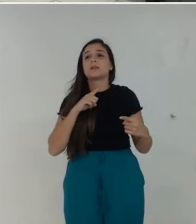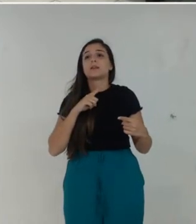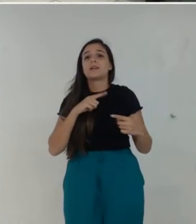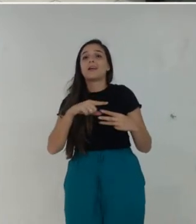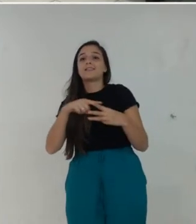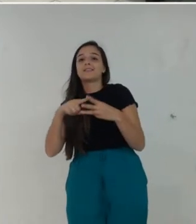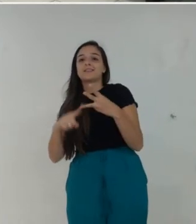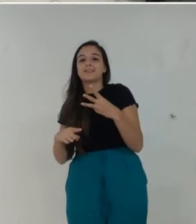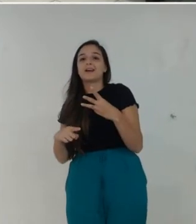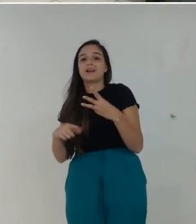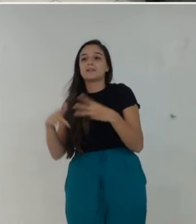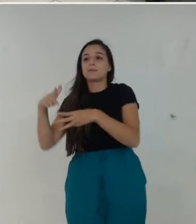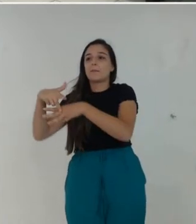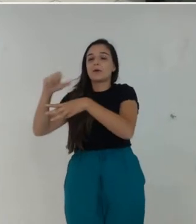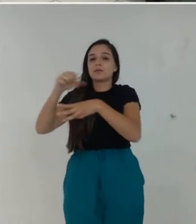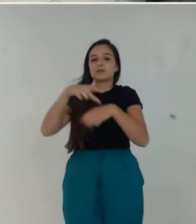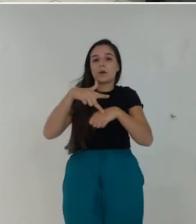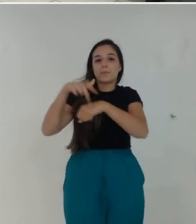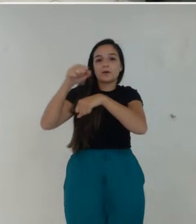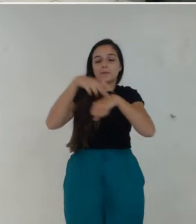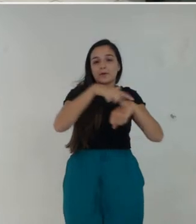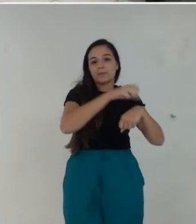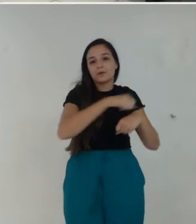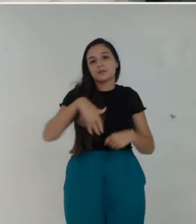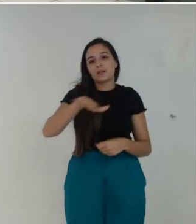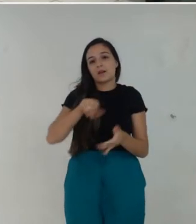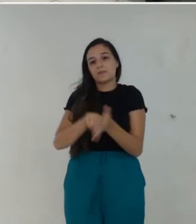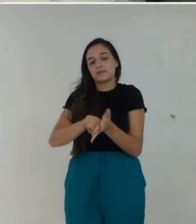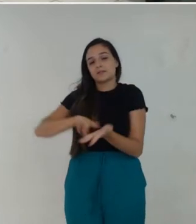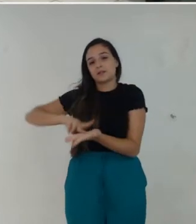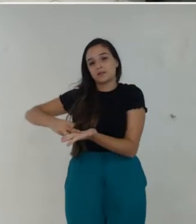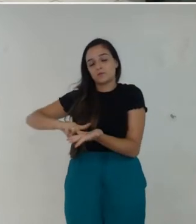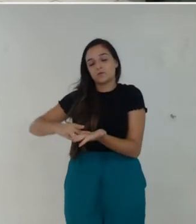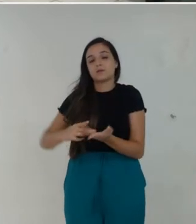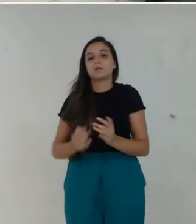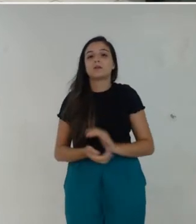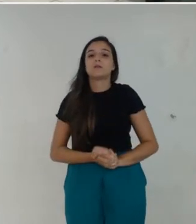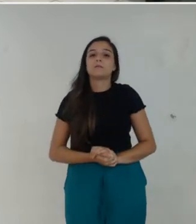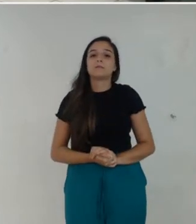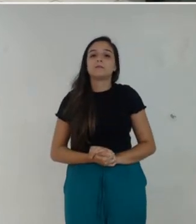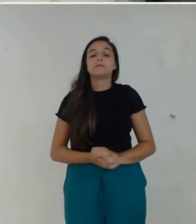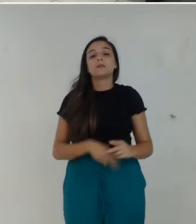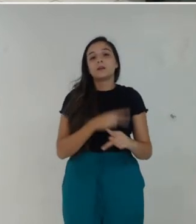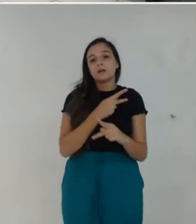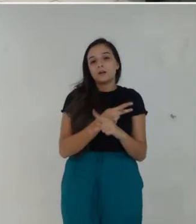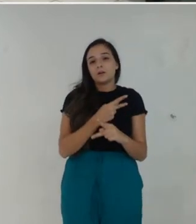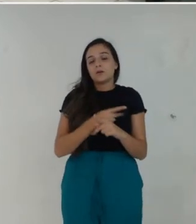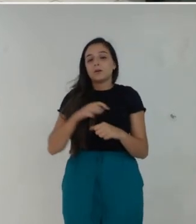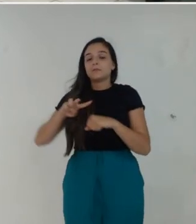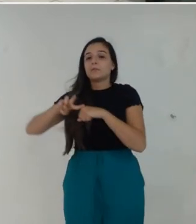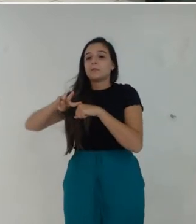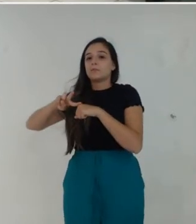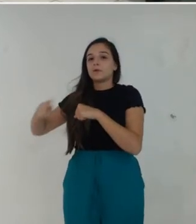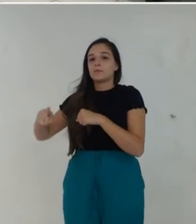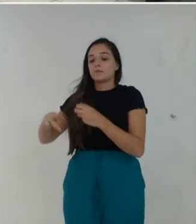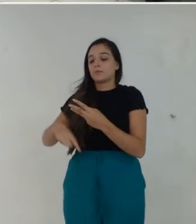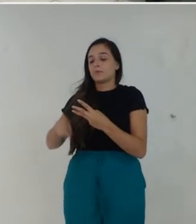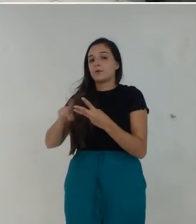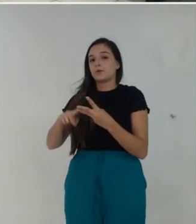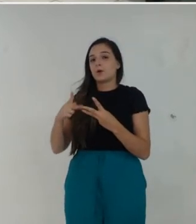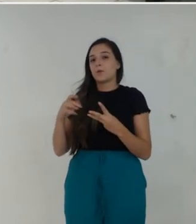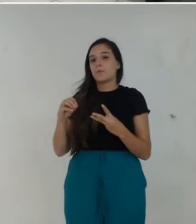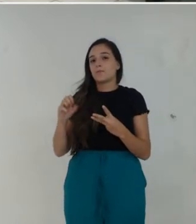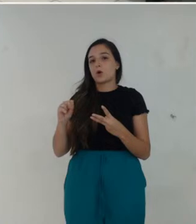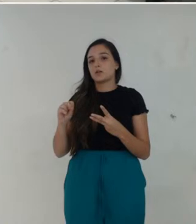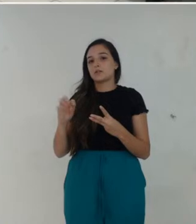de pós-graduação em estudos da tradução, né? A PEGET, a POET e o